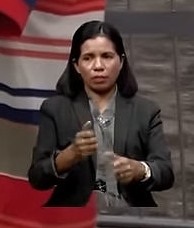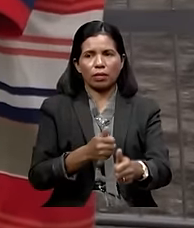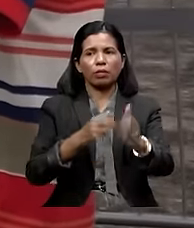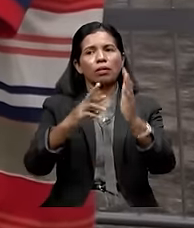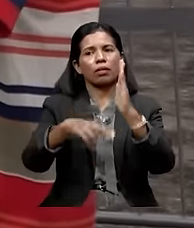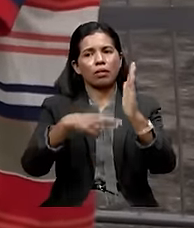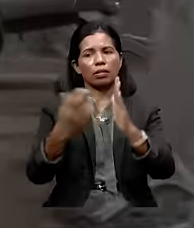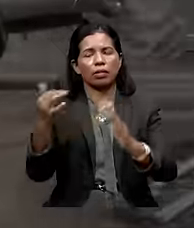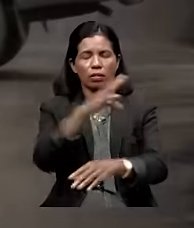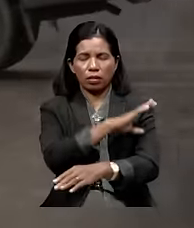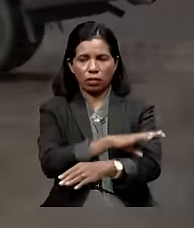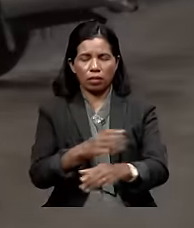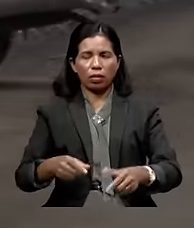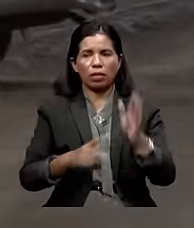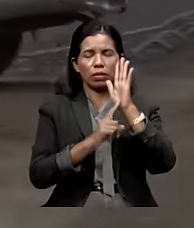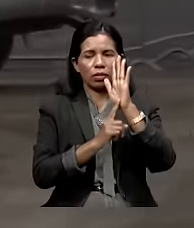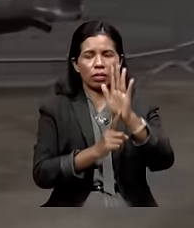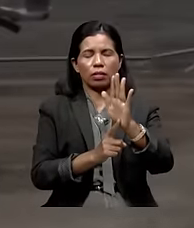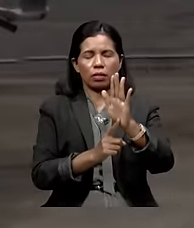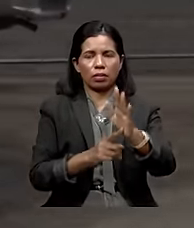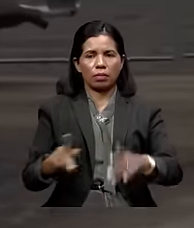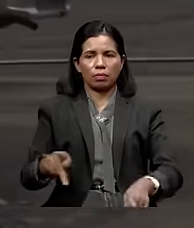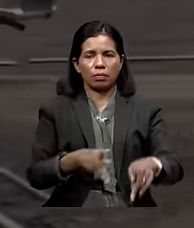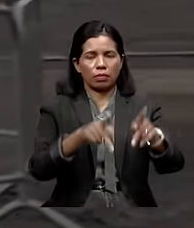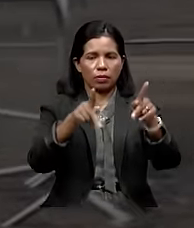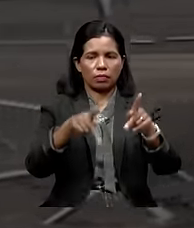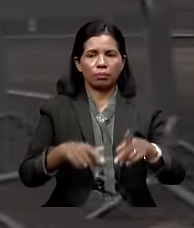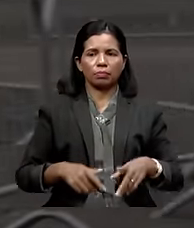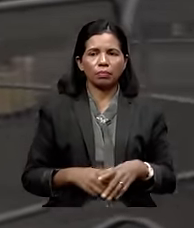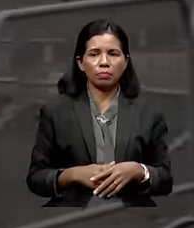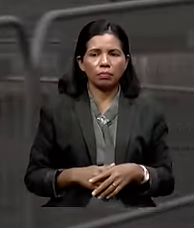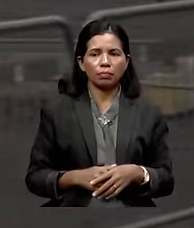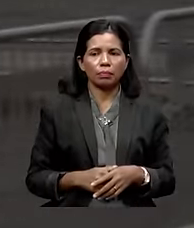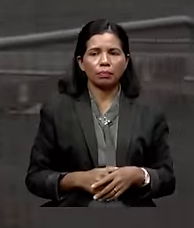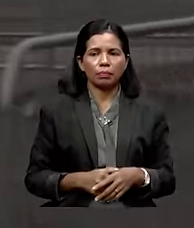regra de segurança Sira Fossaiona e a público. João Carlos, GMN.